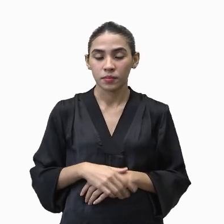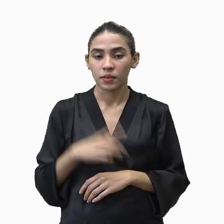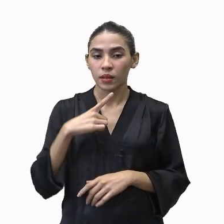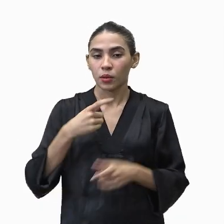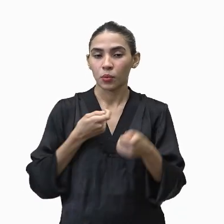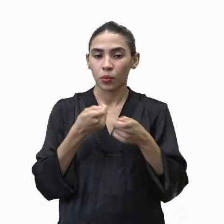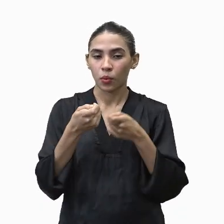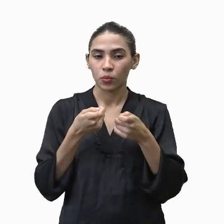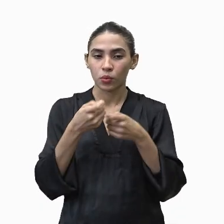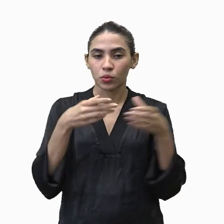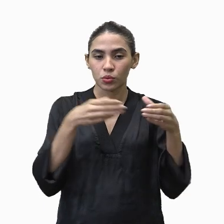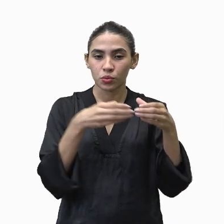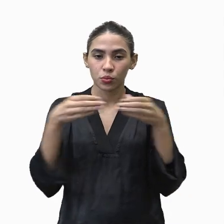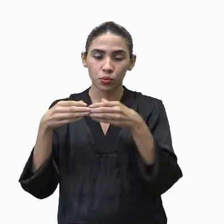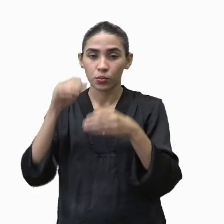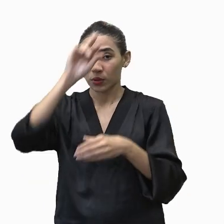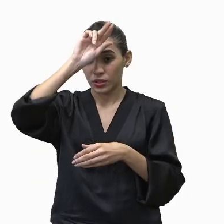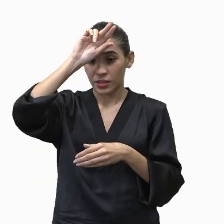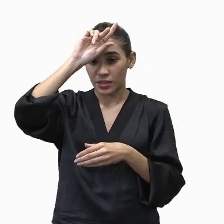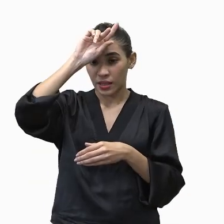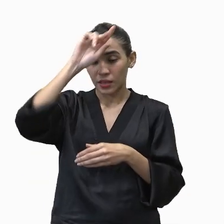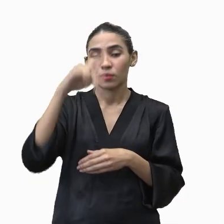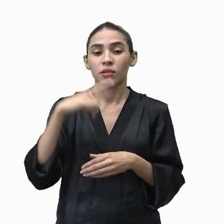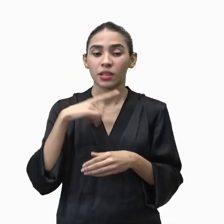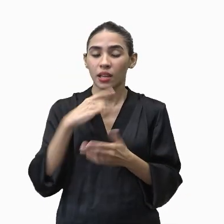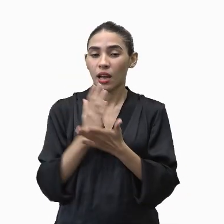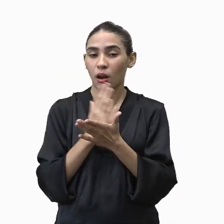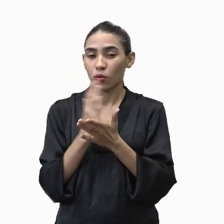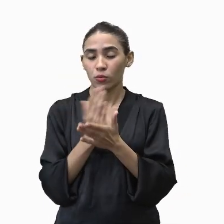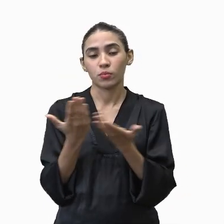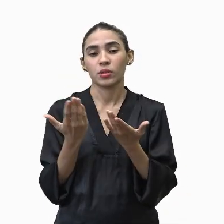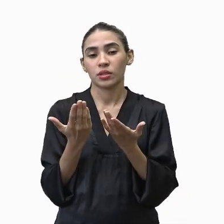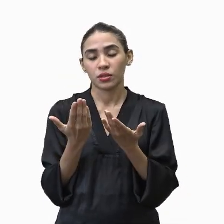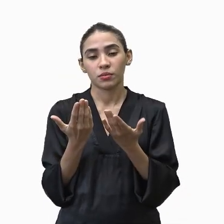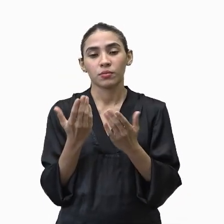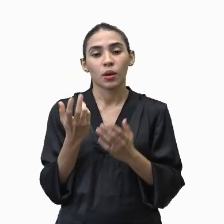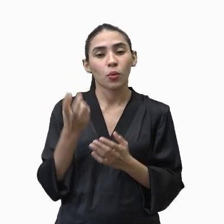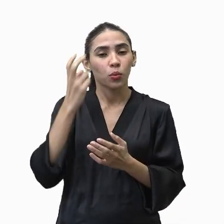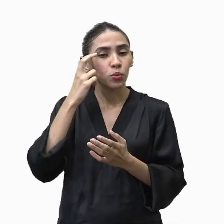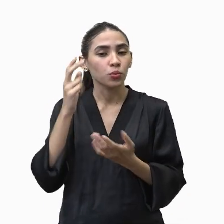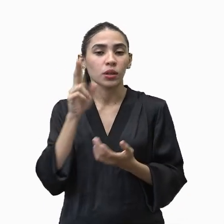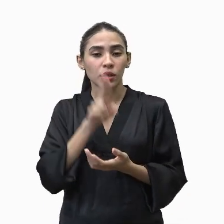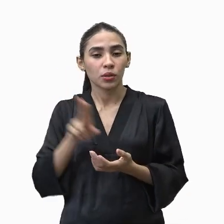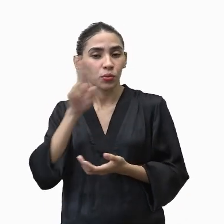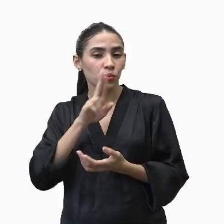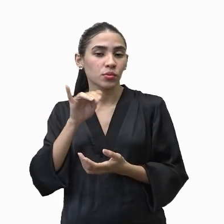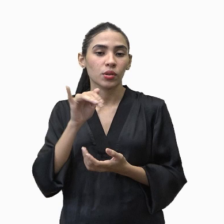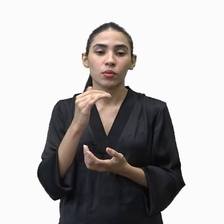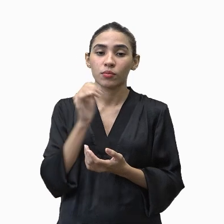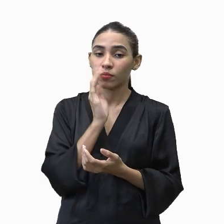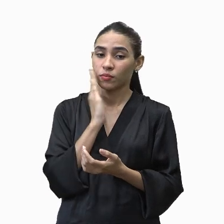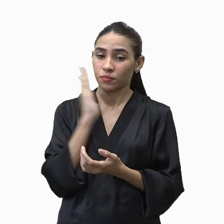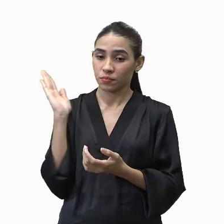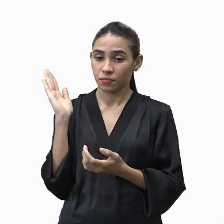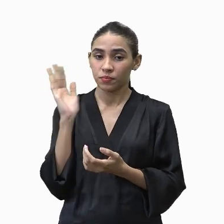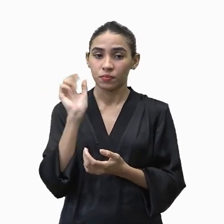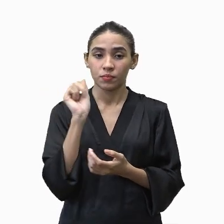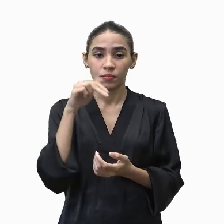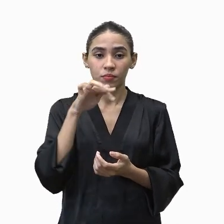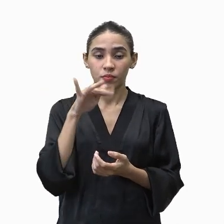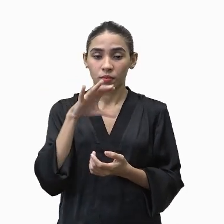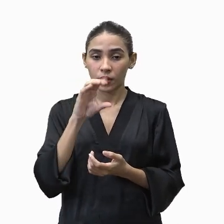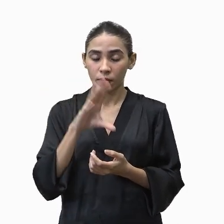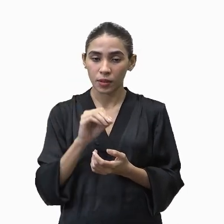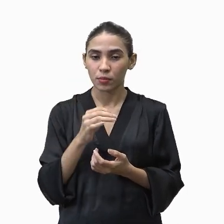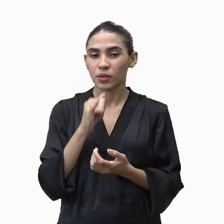de população de insetos. Existem algumas culturas que utilizam eles como uma forma de